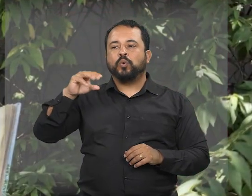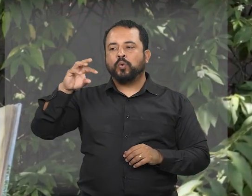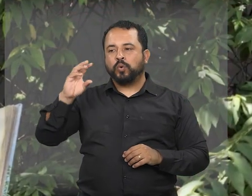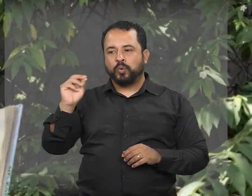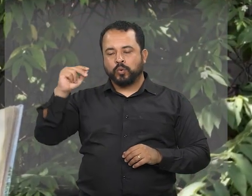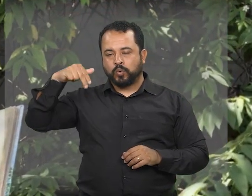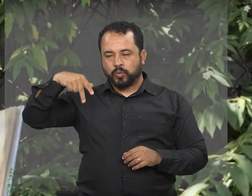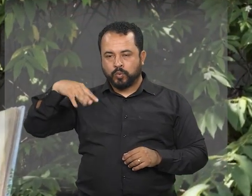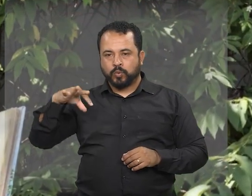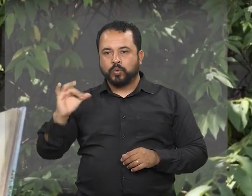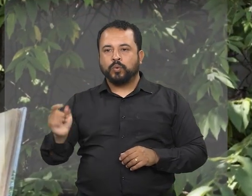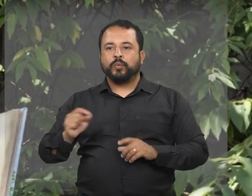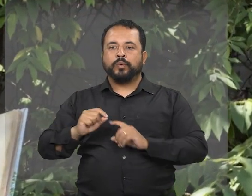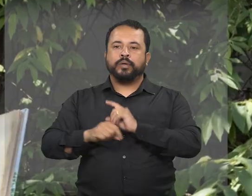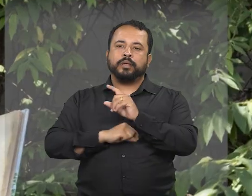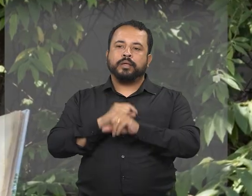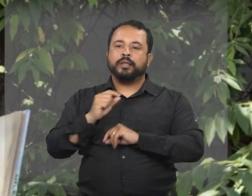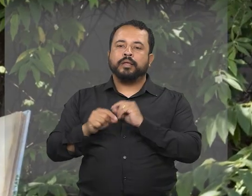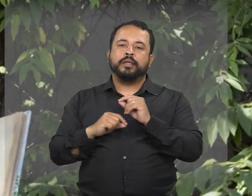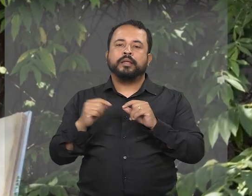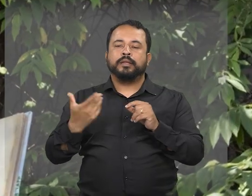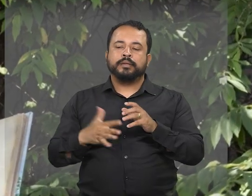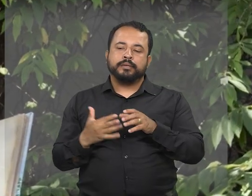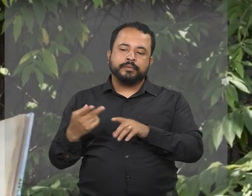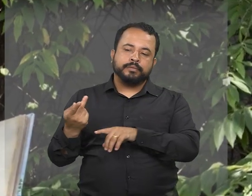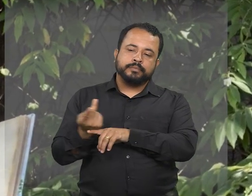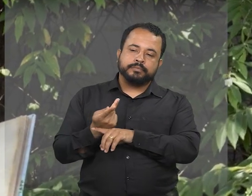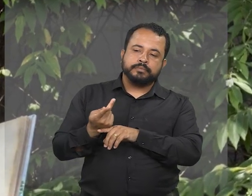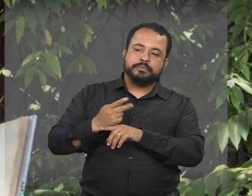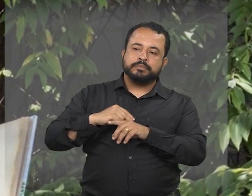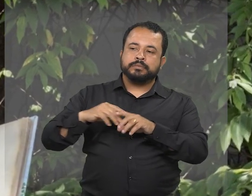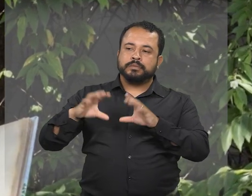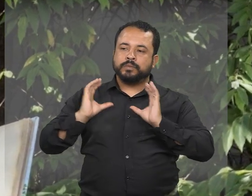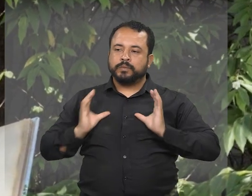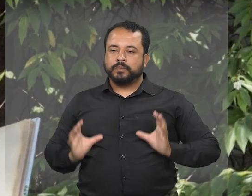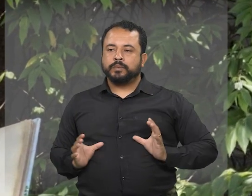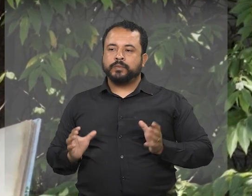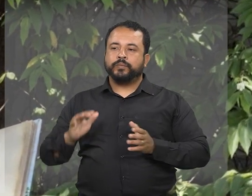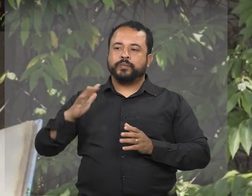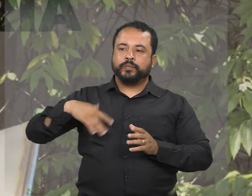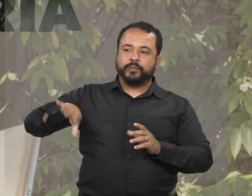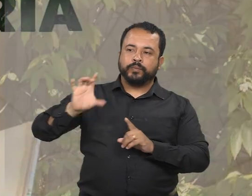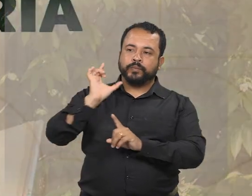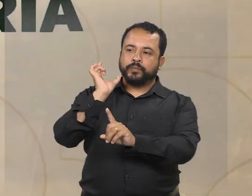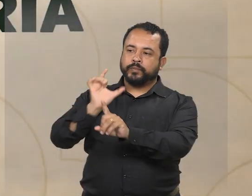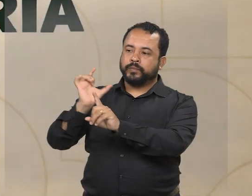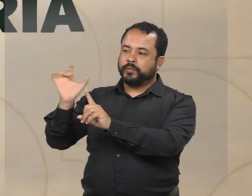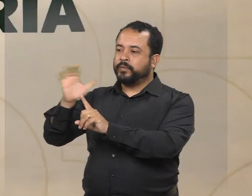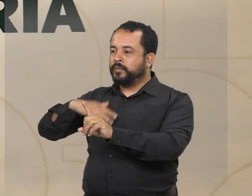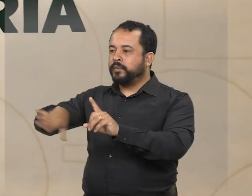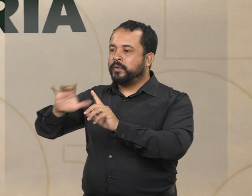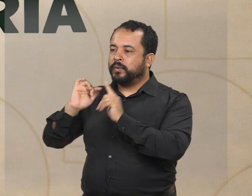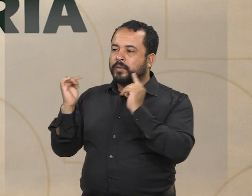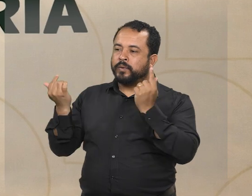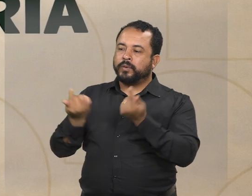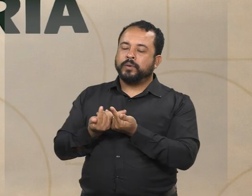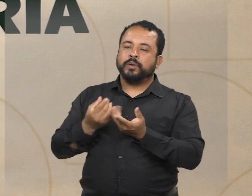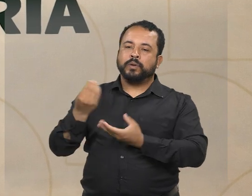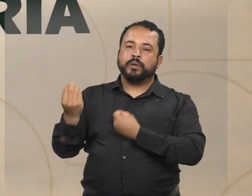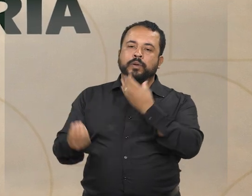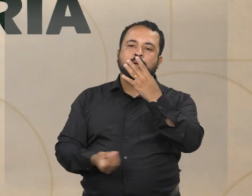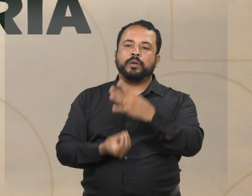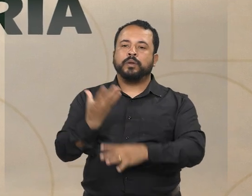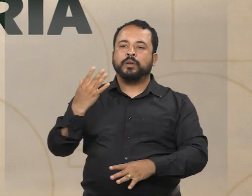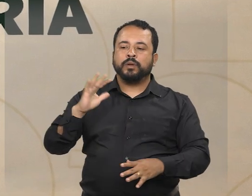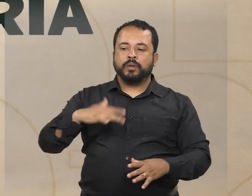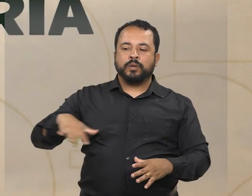o UNOPS, que atua na gestão e na operação de projetos de reparação dos danos morais coletivos. O principal programa criado até